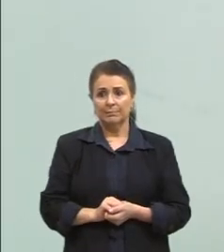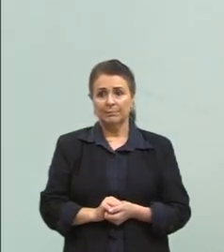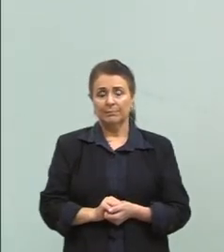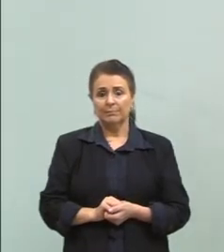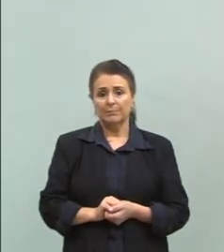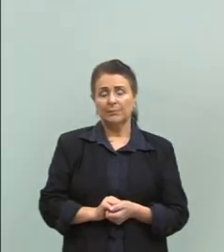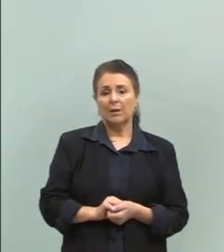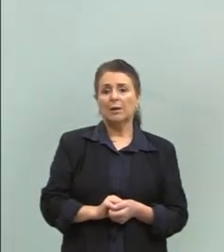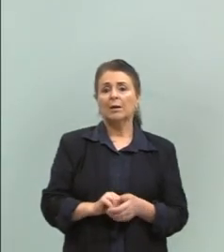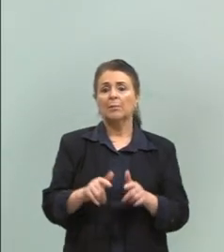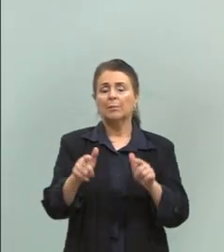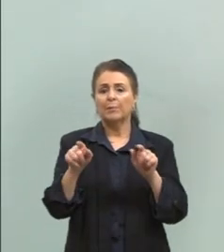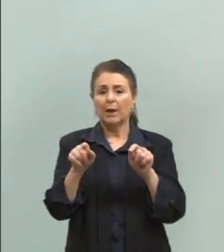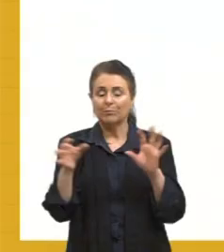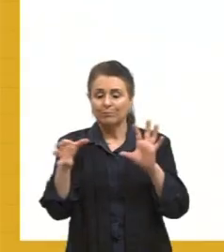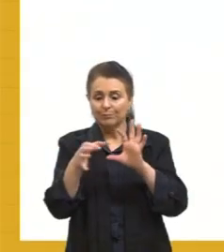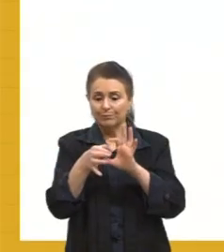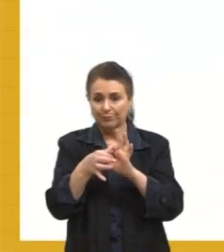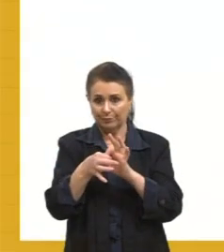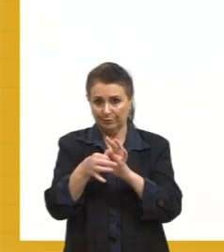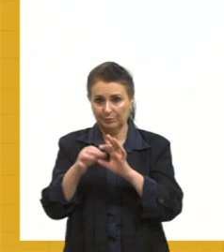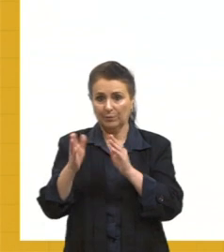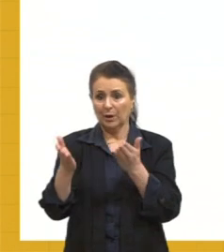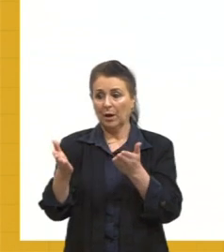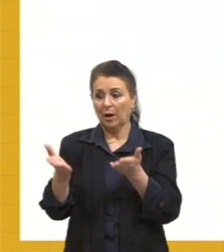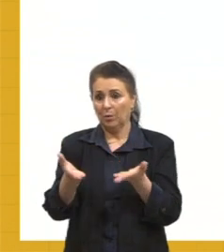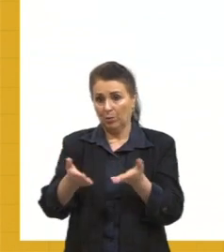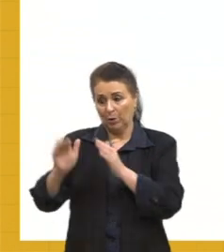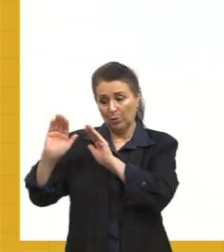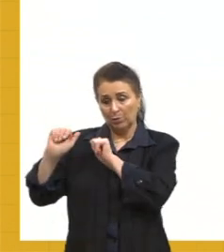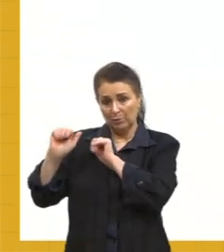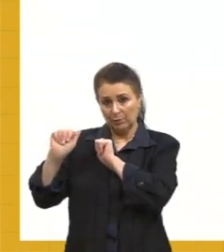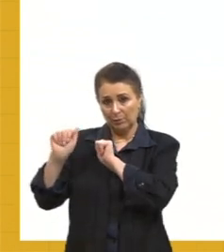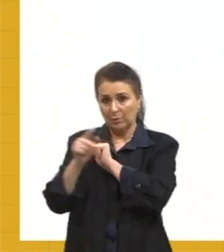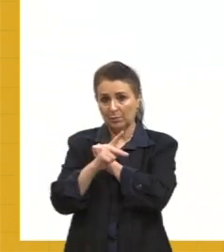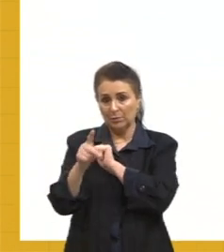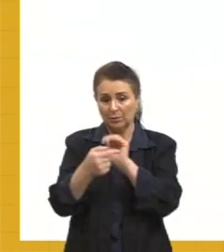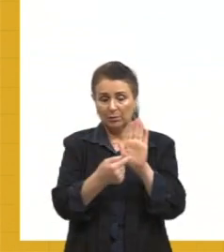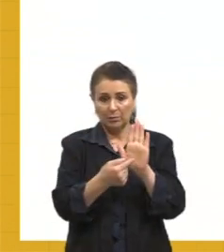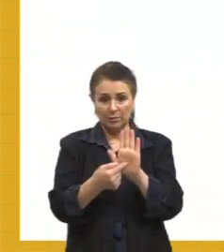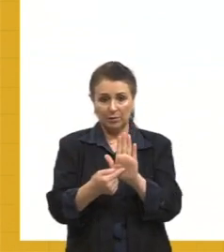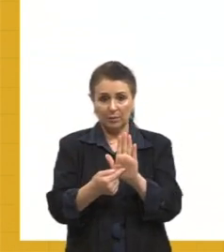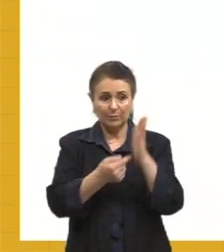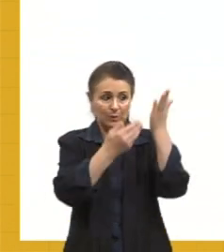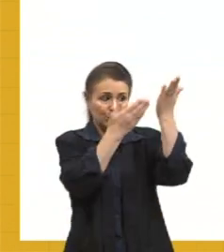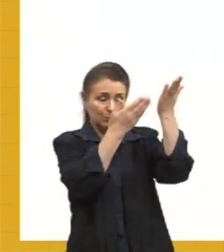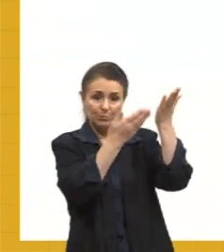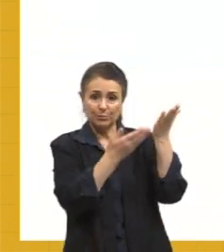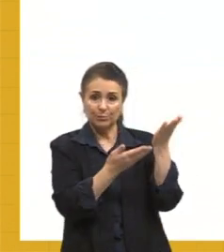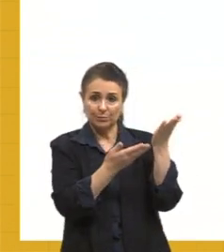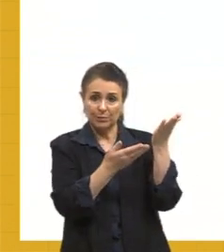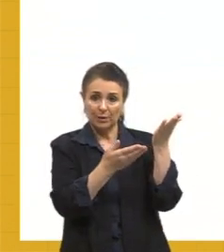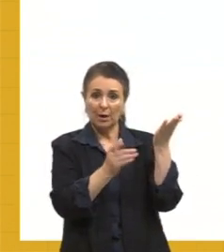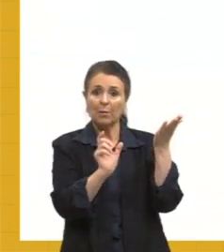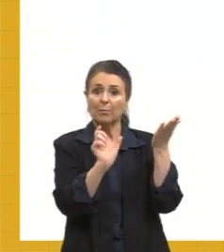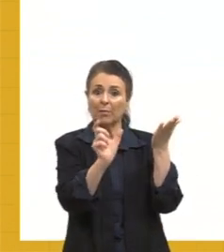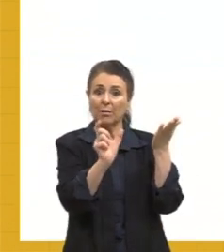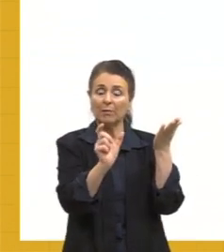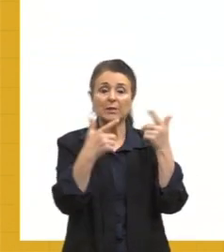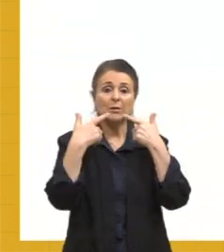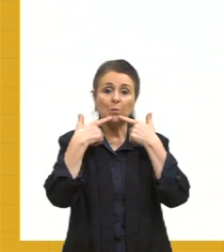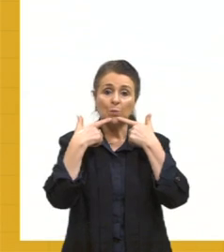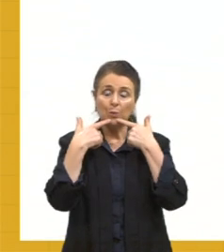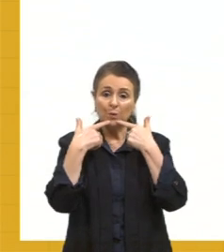então para fazer um gancho com o espanhol eu trouxe aqui para vocês algumas palavras da língua inglesa que são